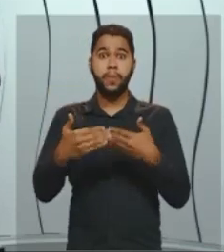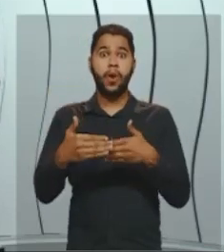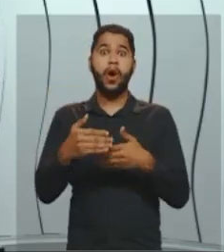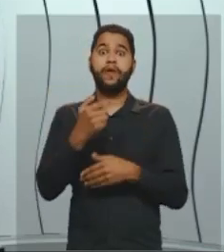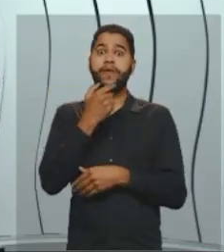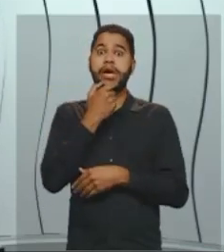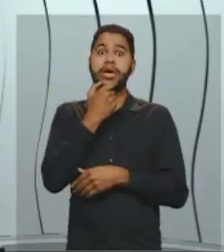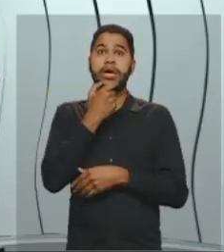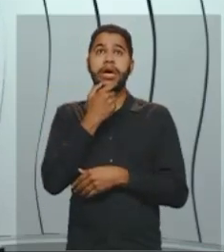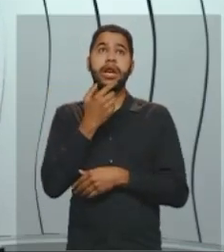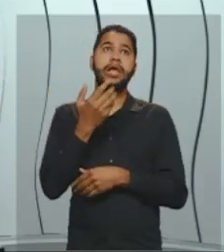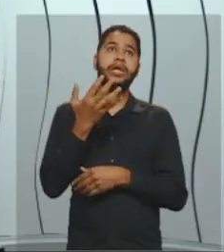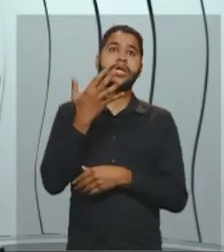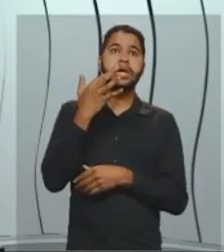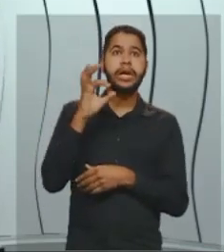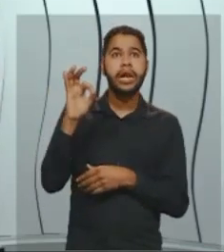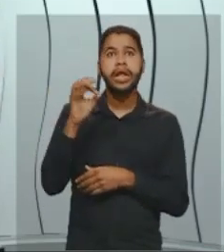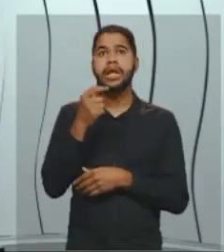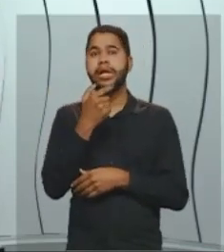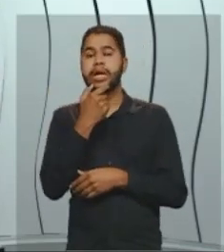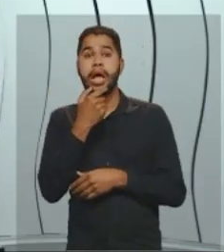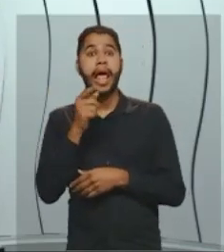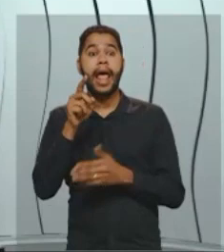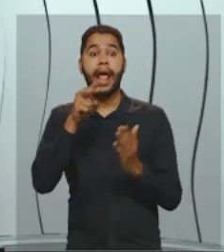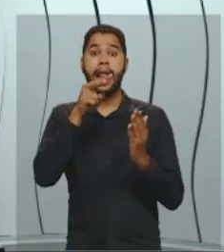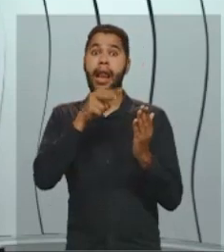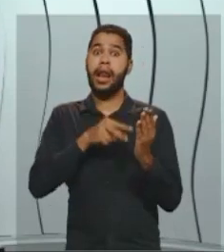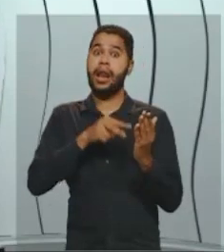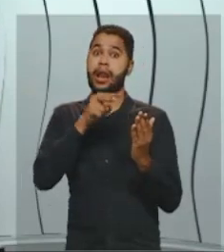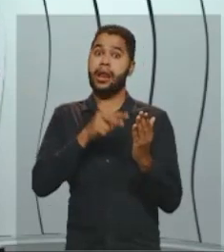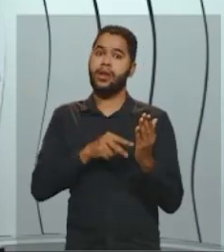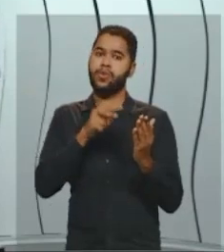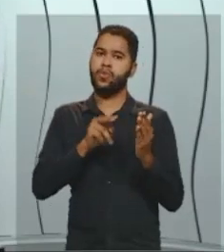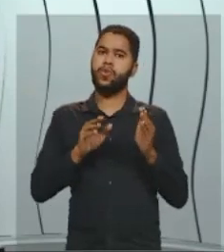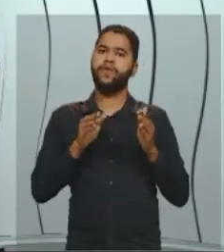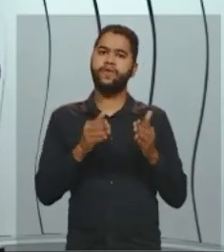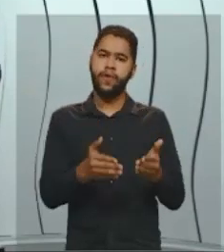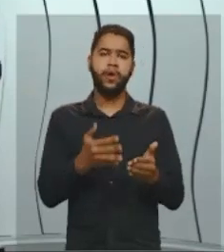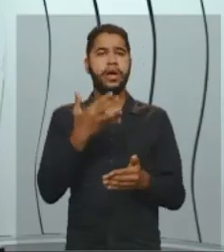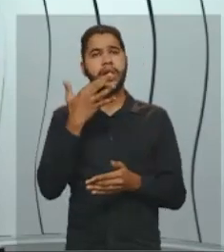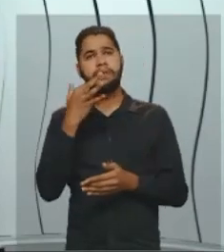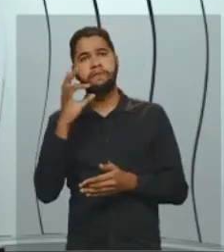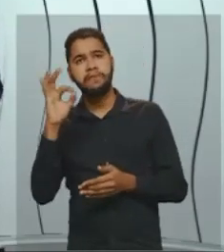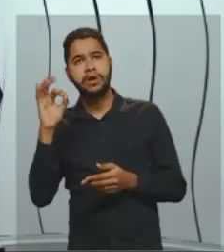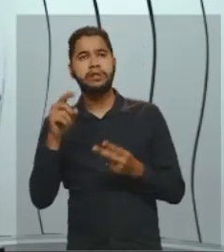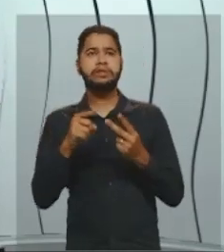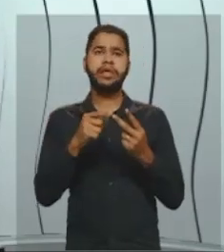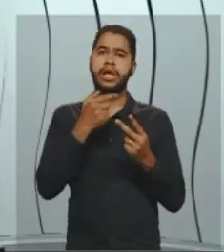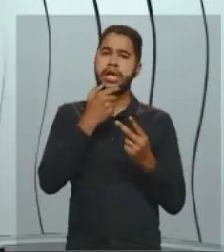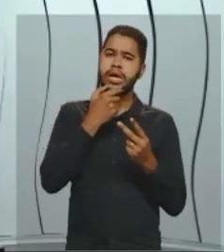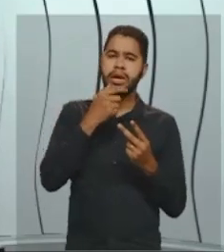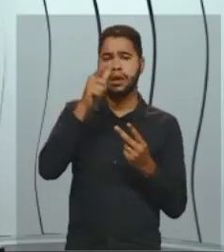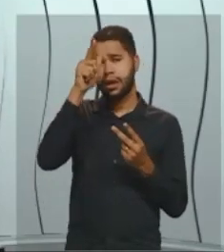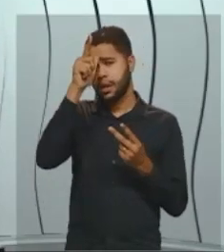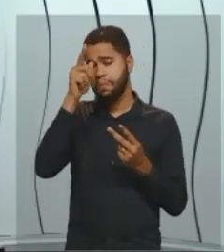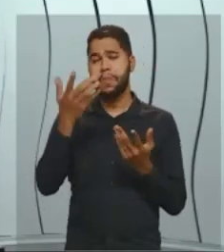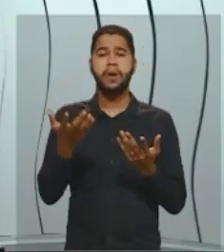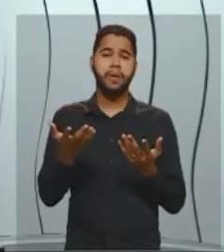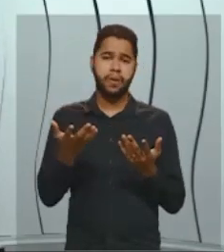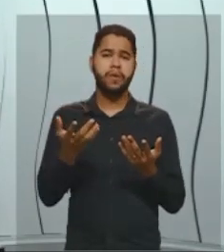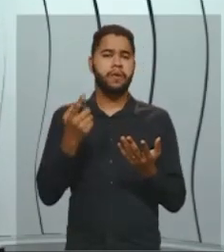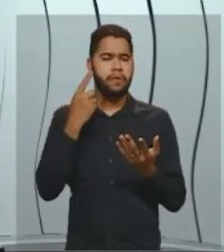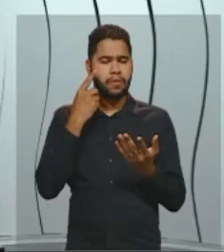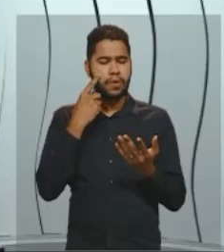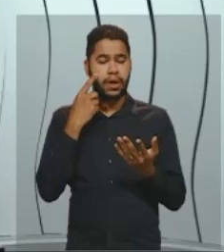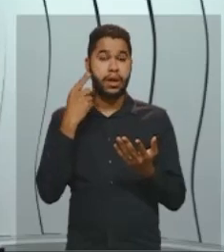prova de francês, ou prova de português, é prova de leitura. E a leitura em francês, leitura em inglês, leitura em alemão, né? Então a gente vai ver,